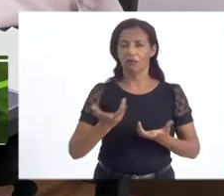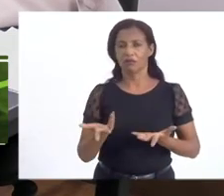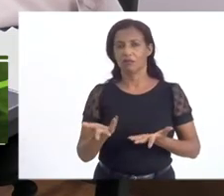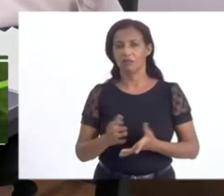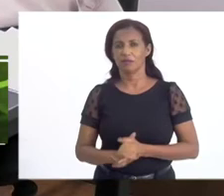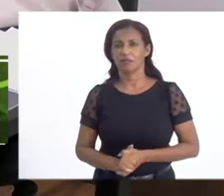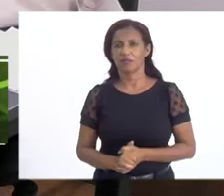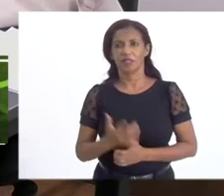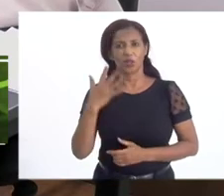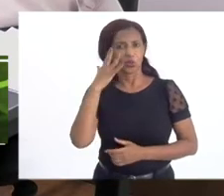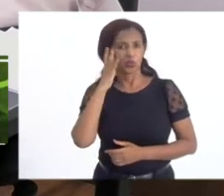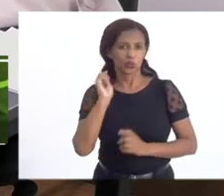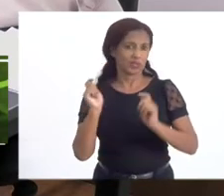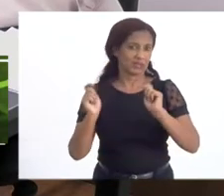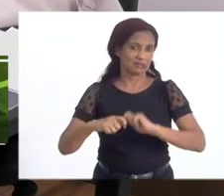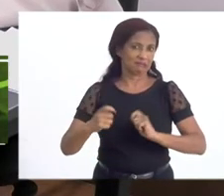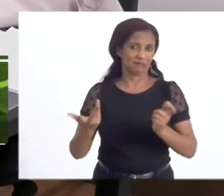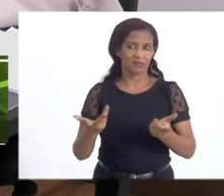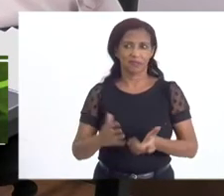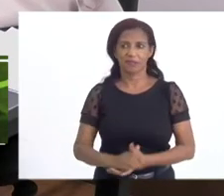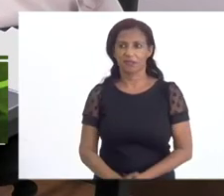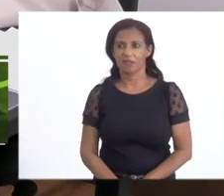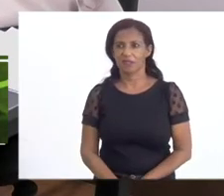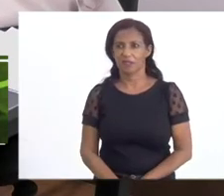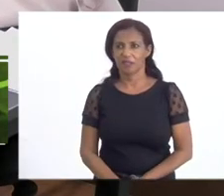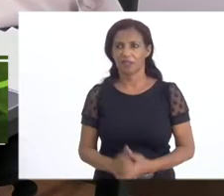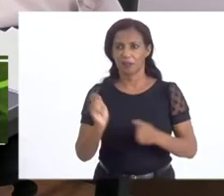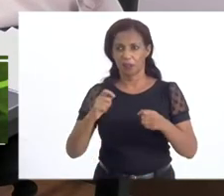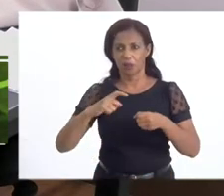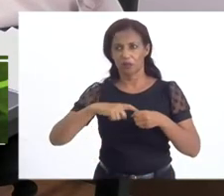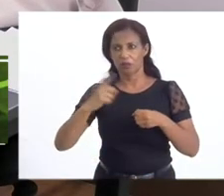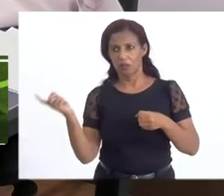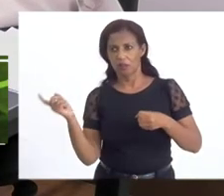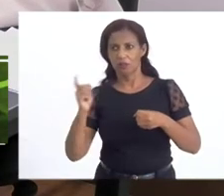Não sei pode, se isso Fábio. Vai ajudar. Pode sair e voltar?